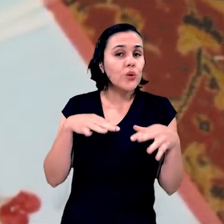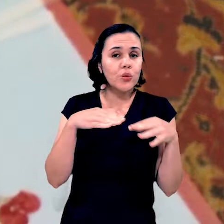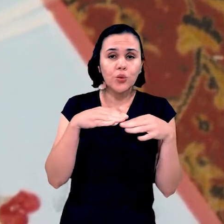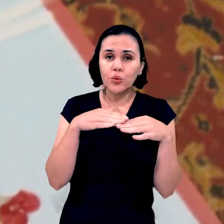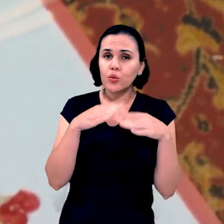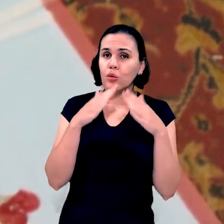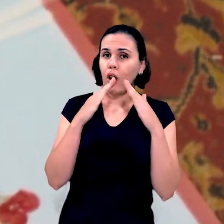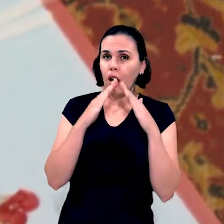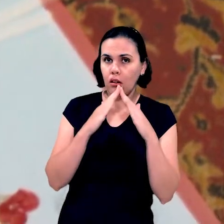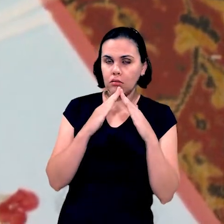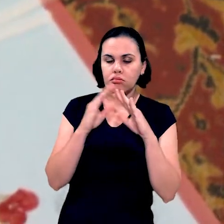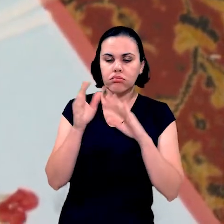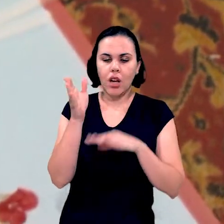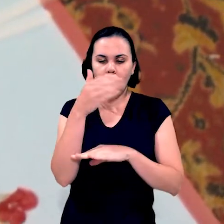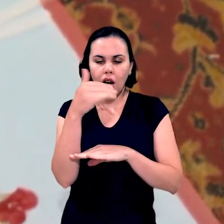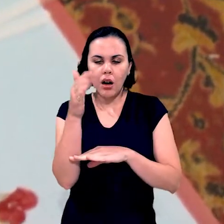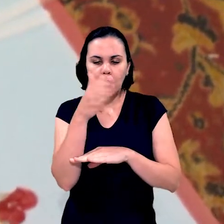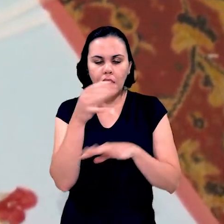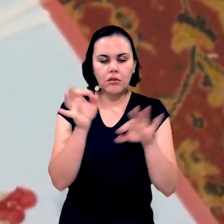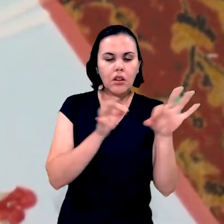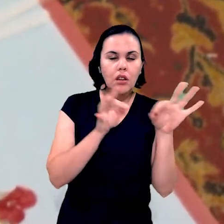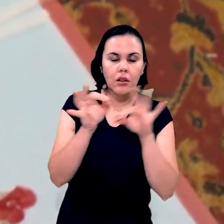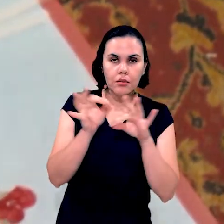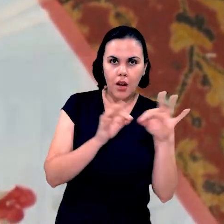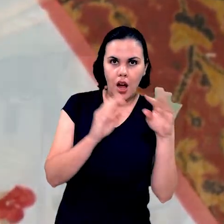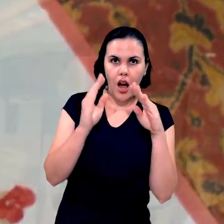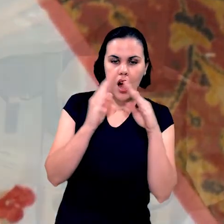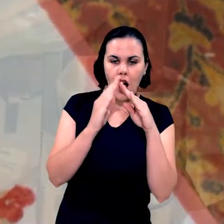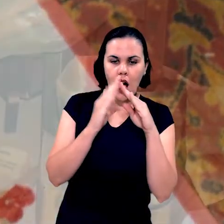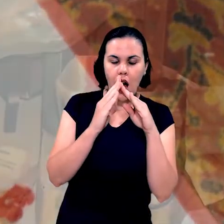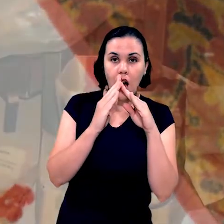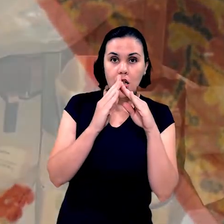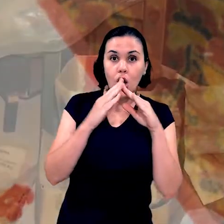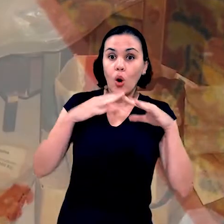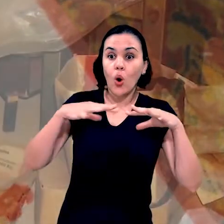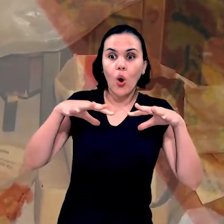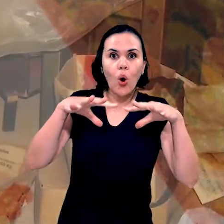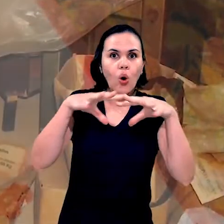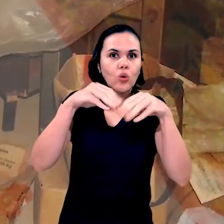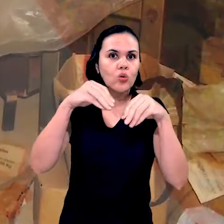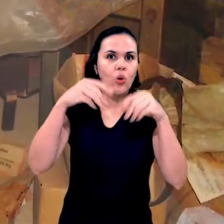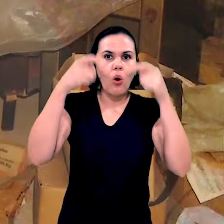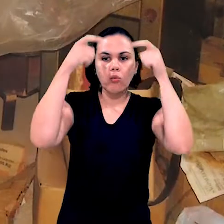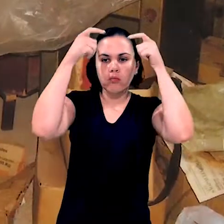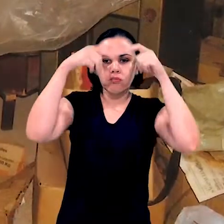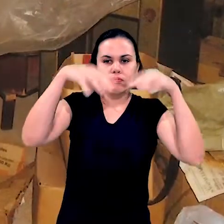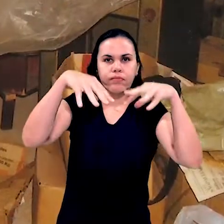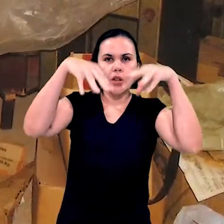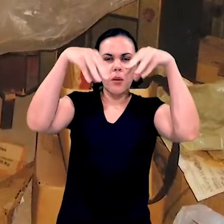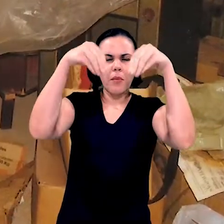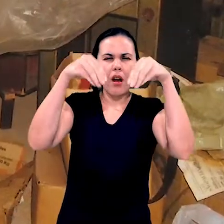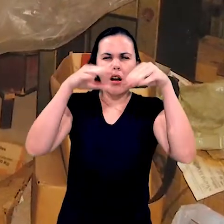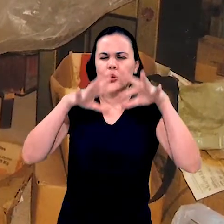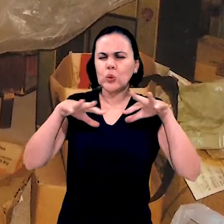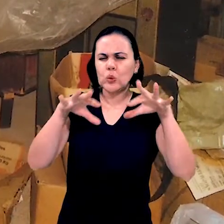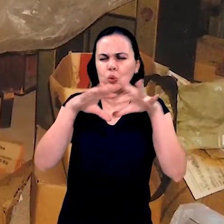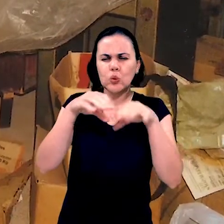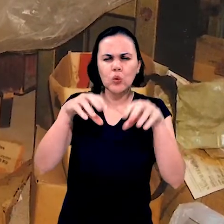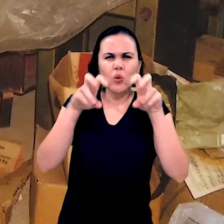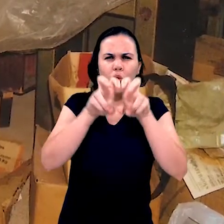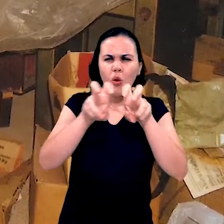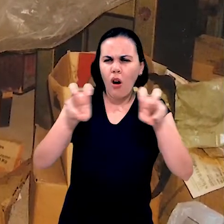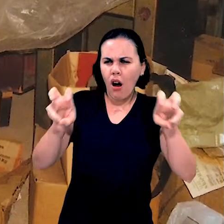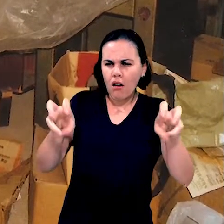era em casa. As bandeiras eram preparadas em casa. O império era preparado em casa, a sala